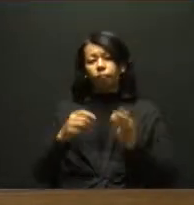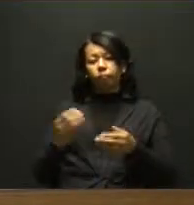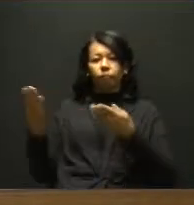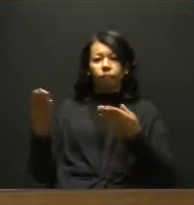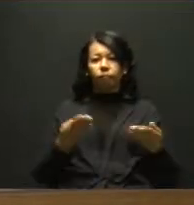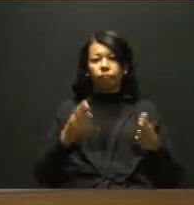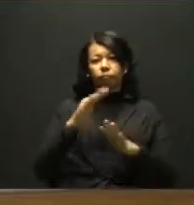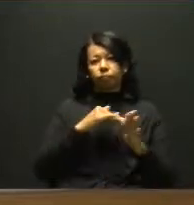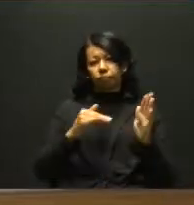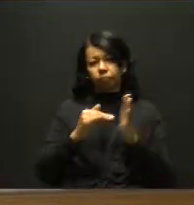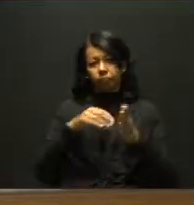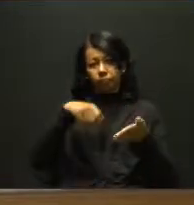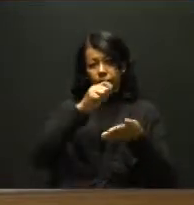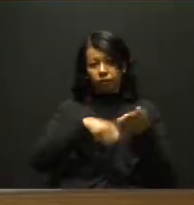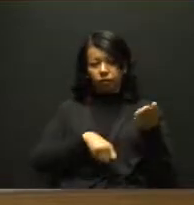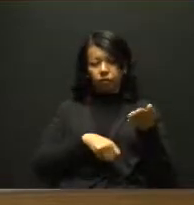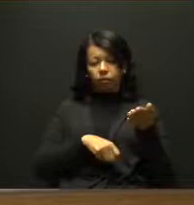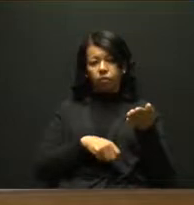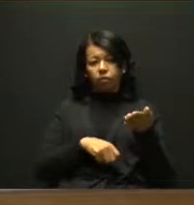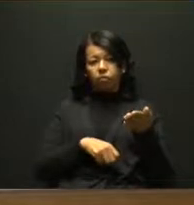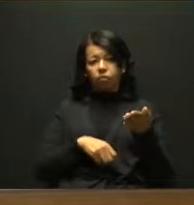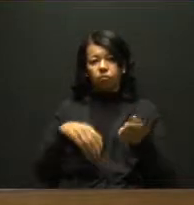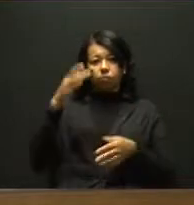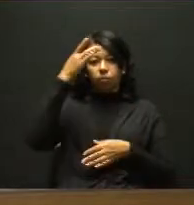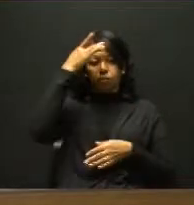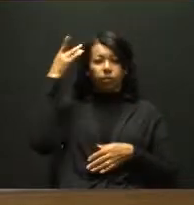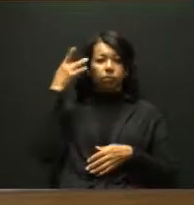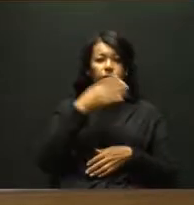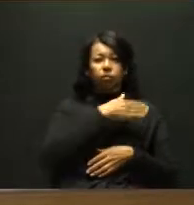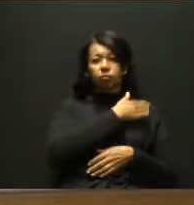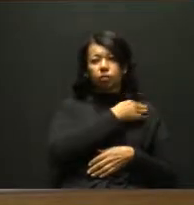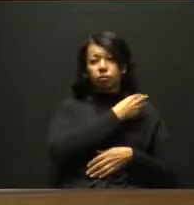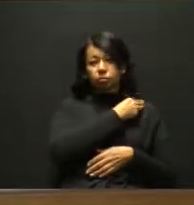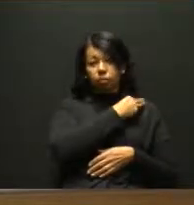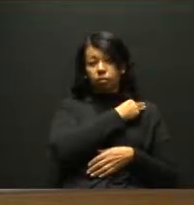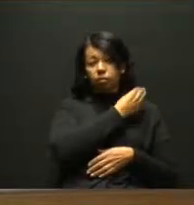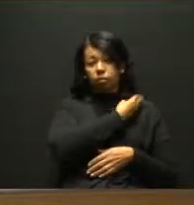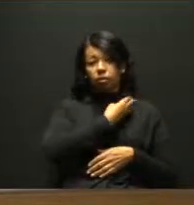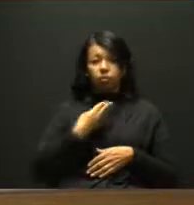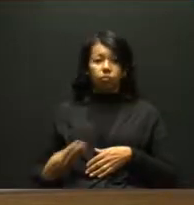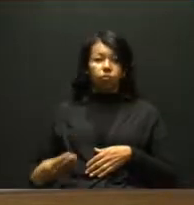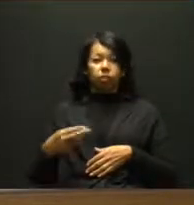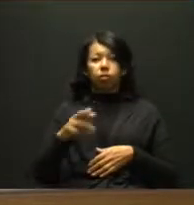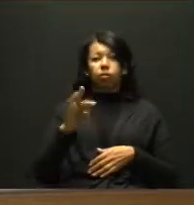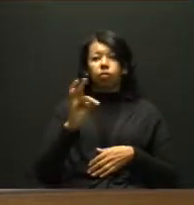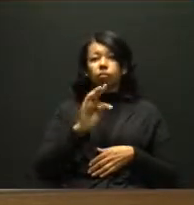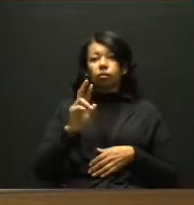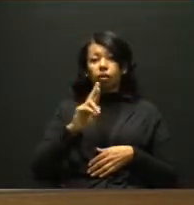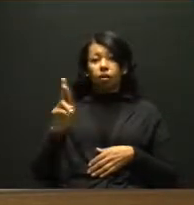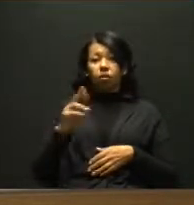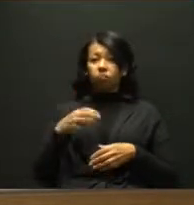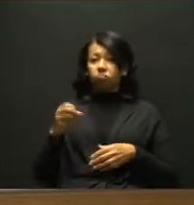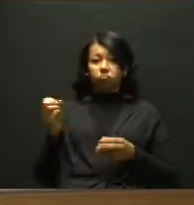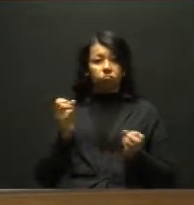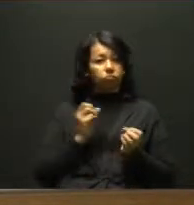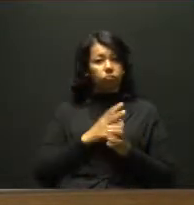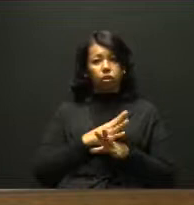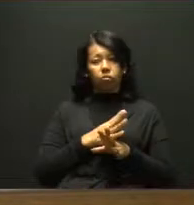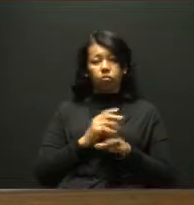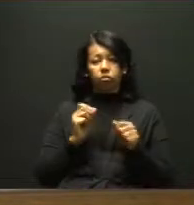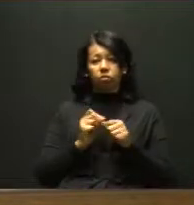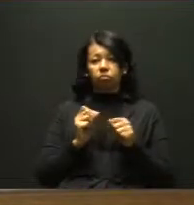toda a elaboração de contrato vereador o membro do ministério público tribunal de contas pronto a gente faz isso faz um mutirão